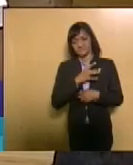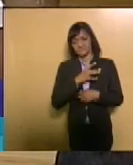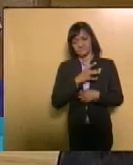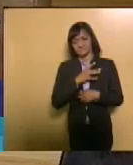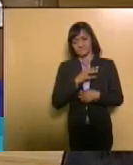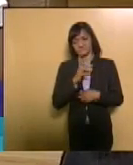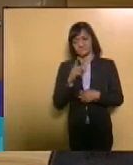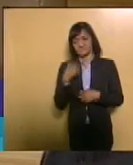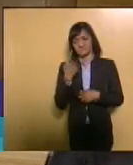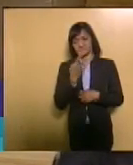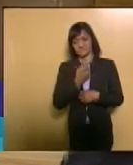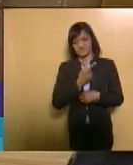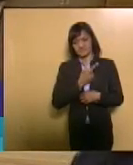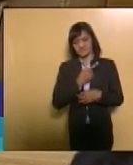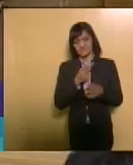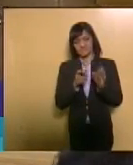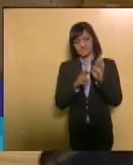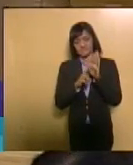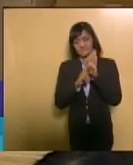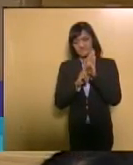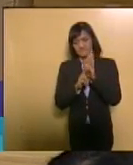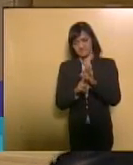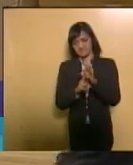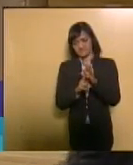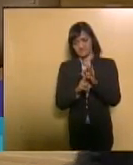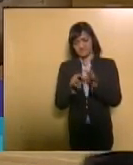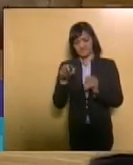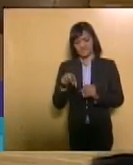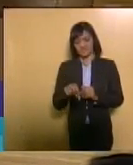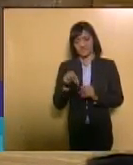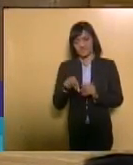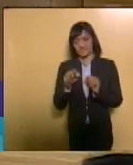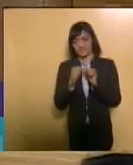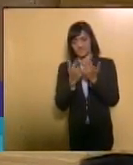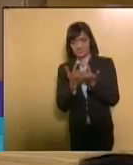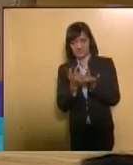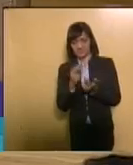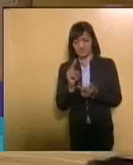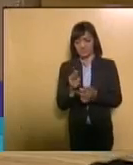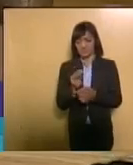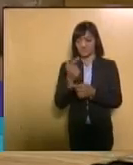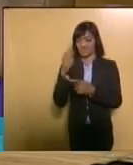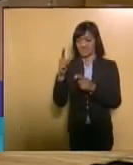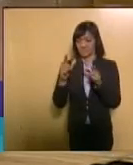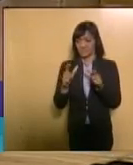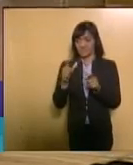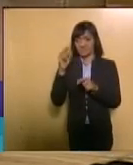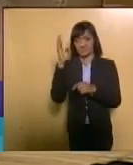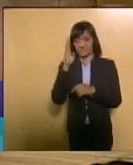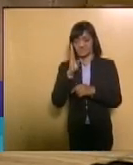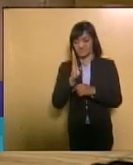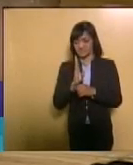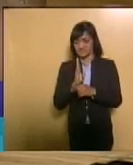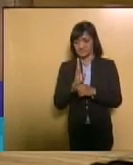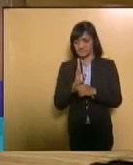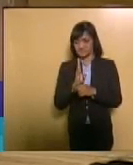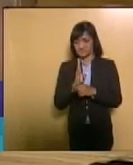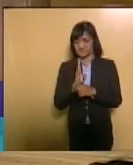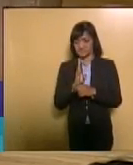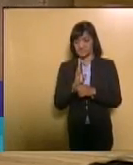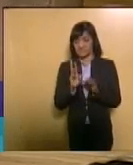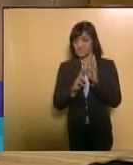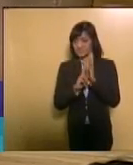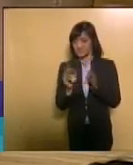os nossos representantes eh colocados nesta casa ou seja em qualquer outra casa no Brasil todo não representando a